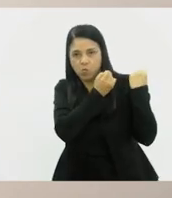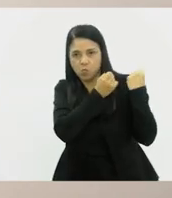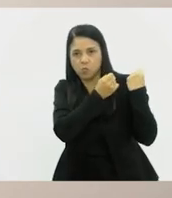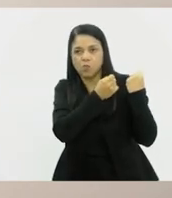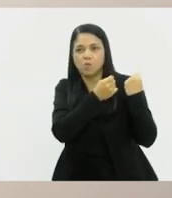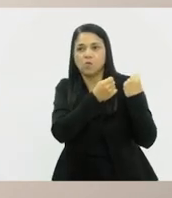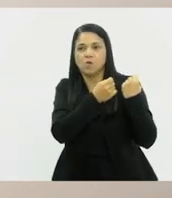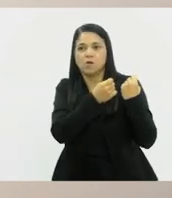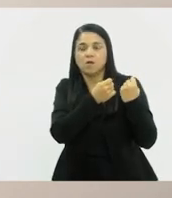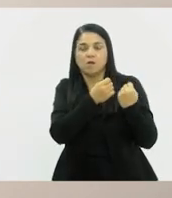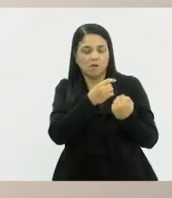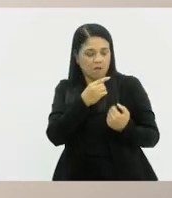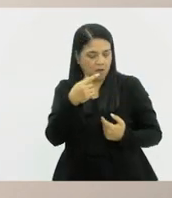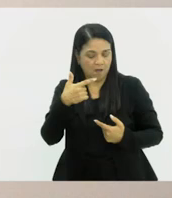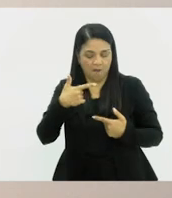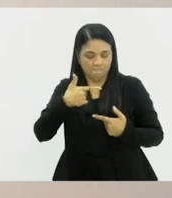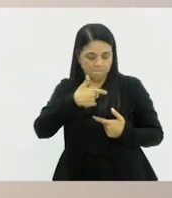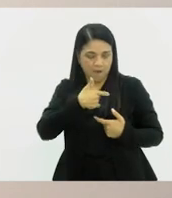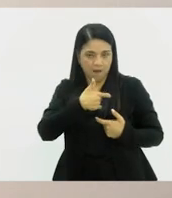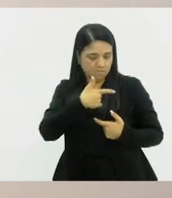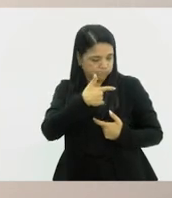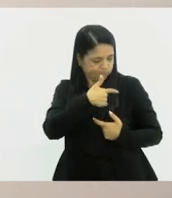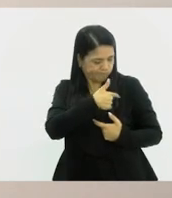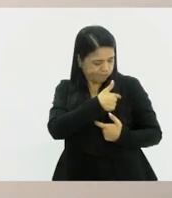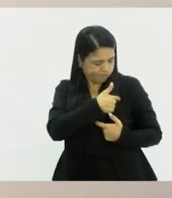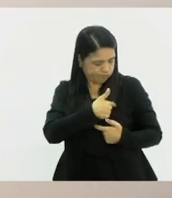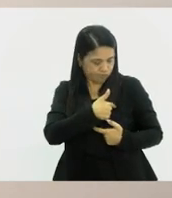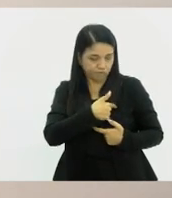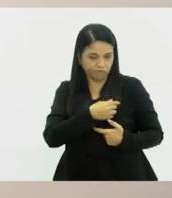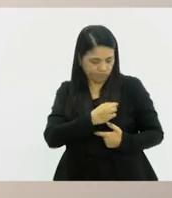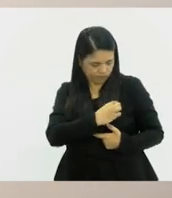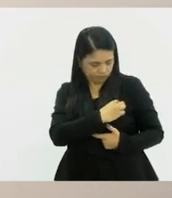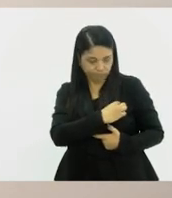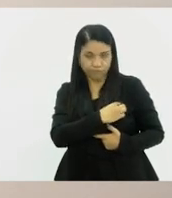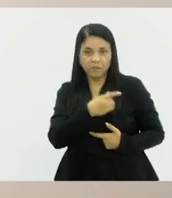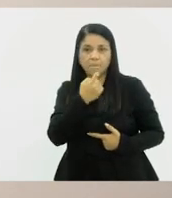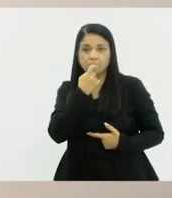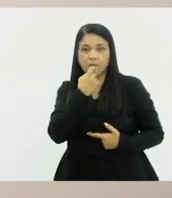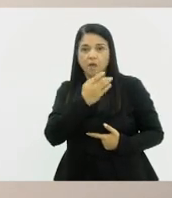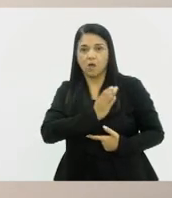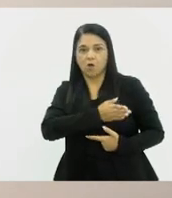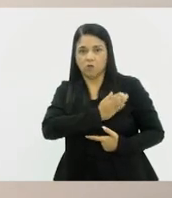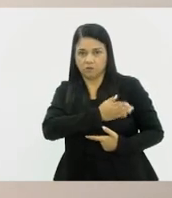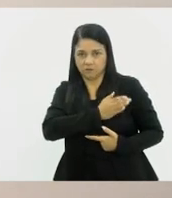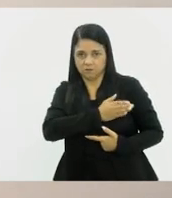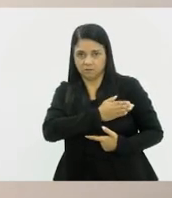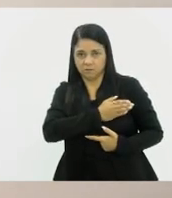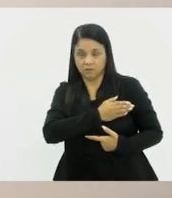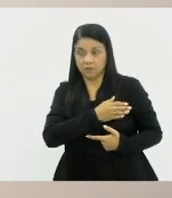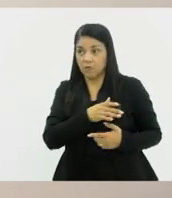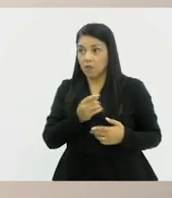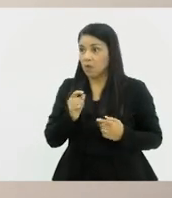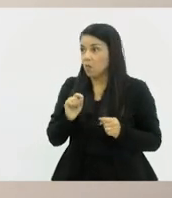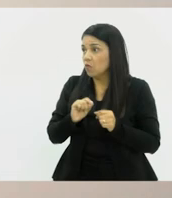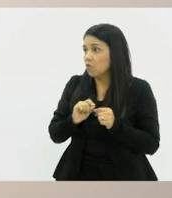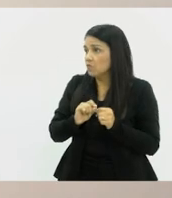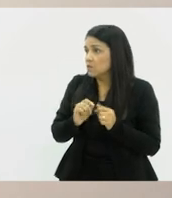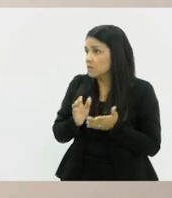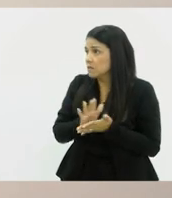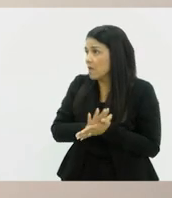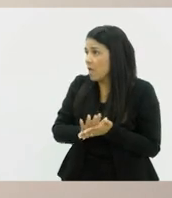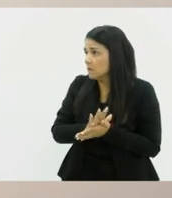bala desceu parou do lado do meu coração parou uns 3 cm do meu coração e aí eu falei nossa não fiz nada já tomei dois